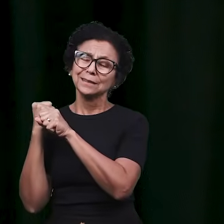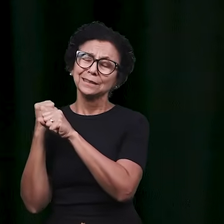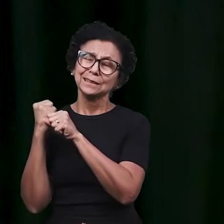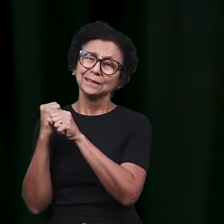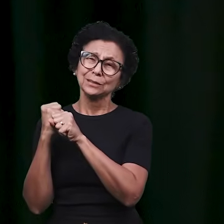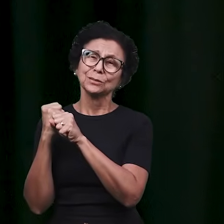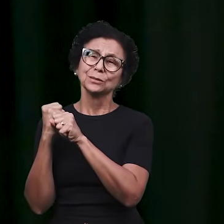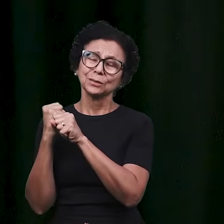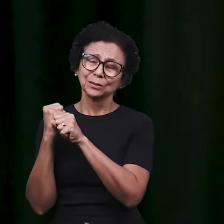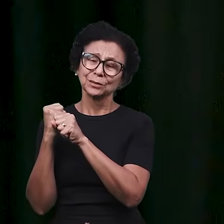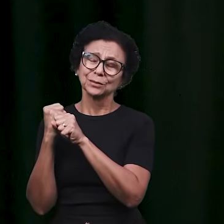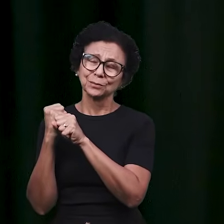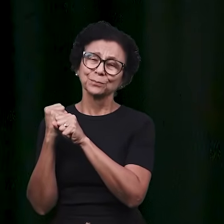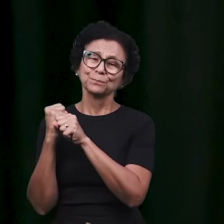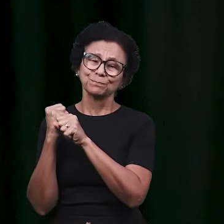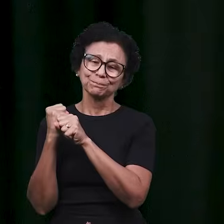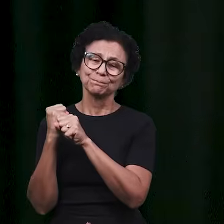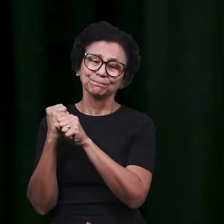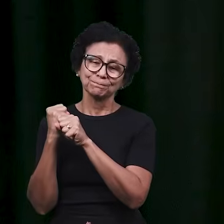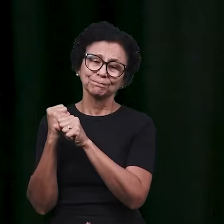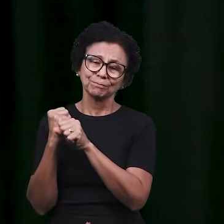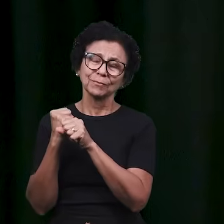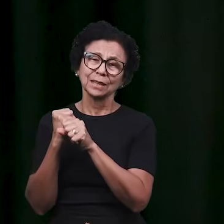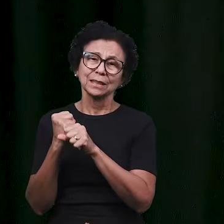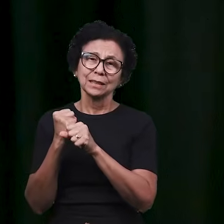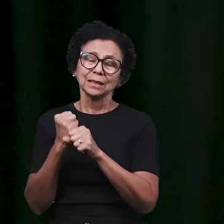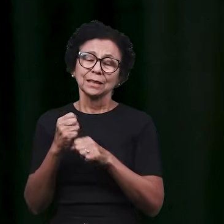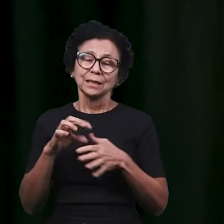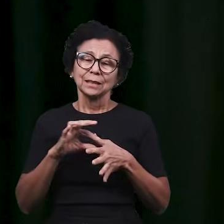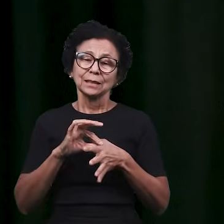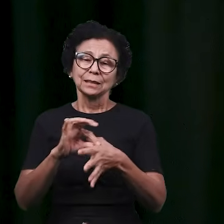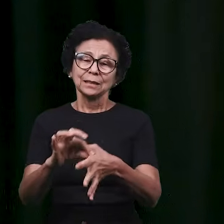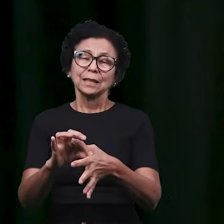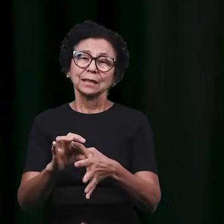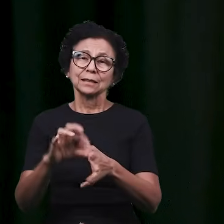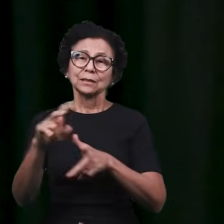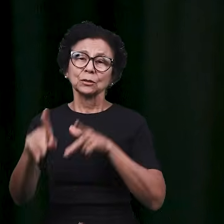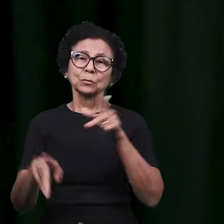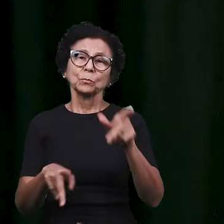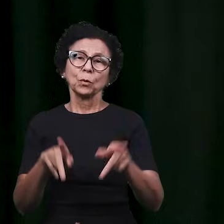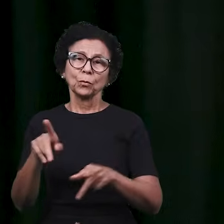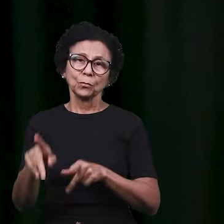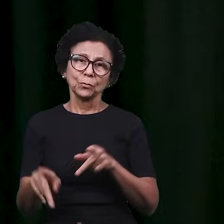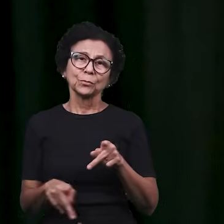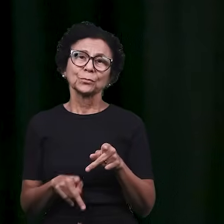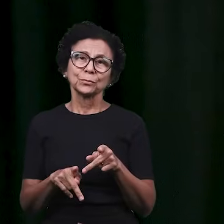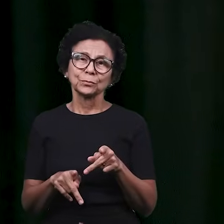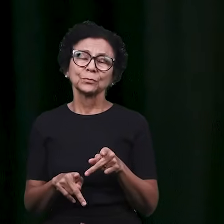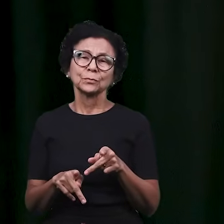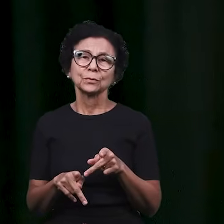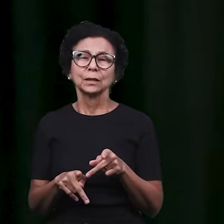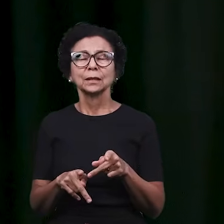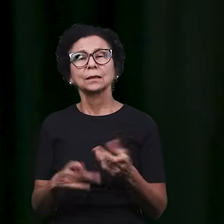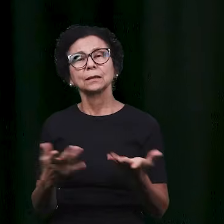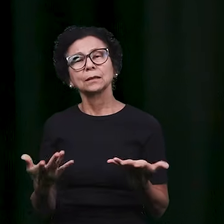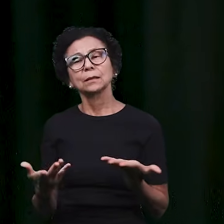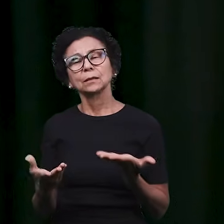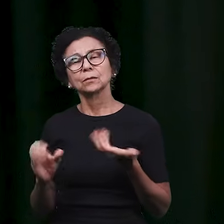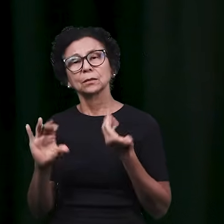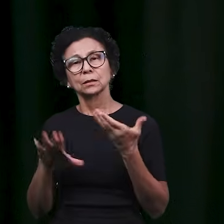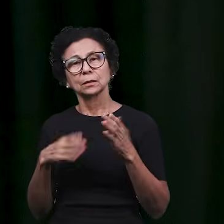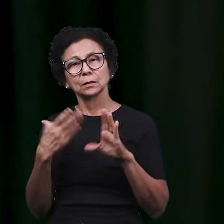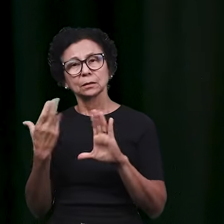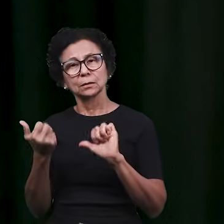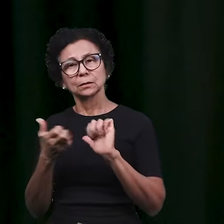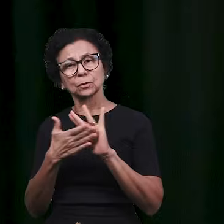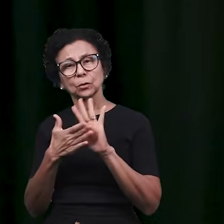já ancião, ele vai estar à frente do povo. E o cântico dele vai ser um resumo de toda essa história com